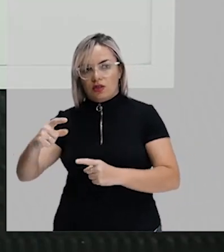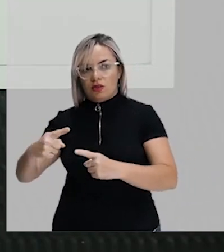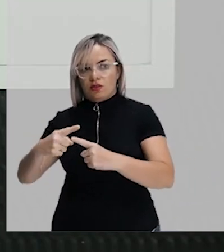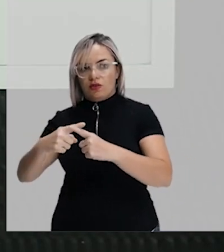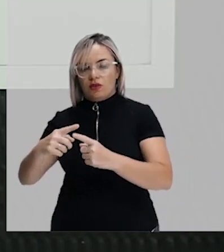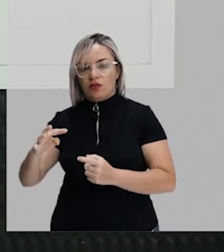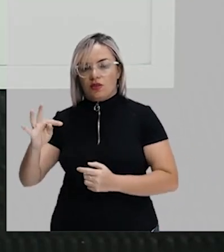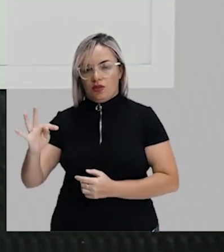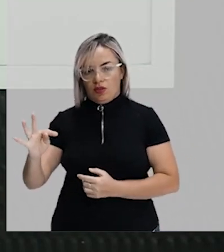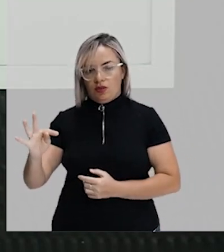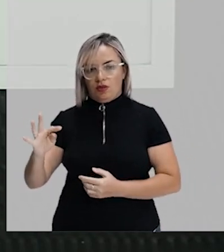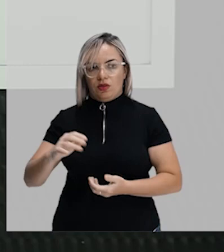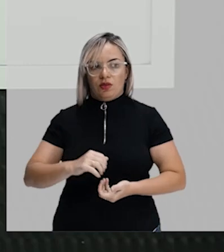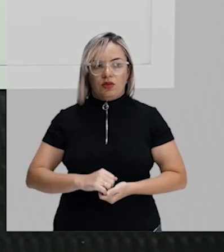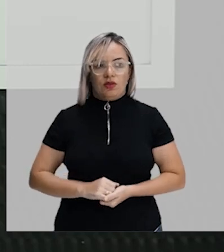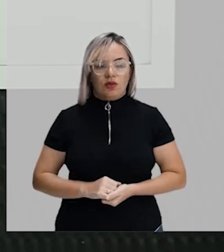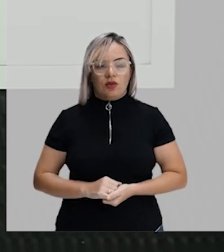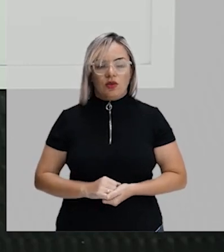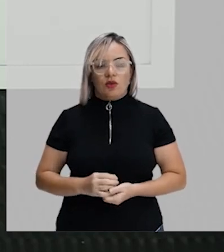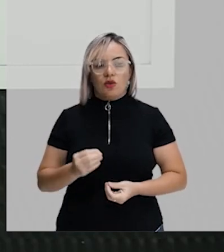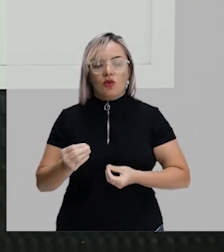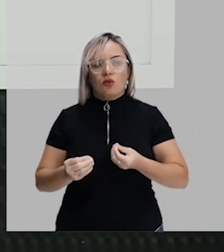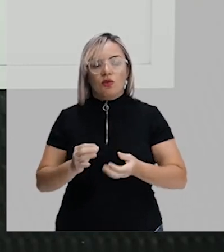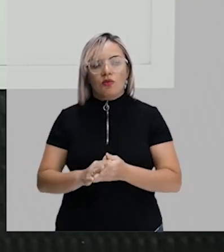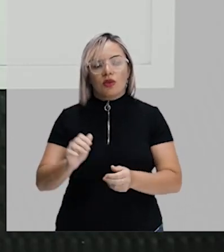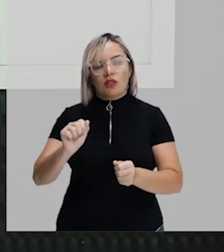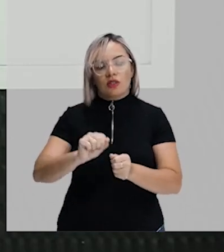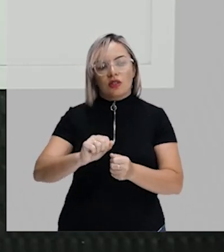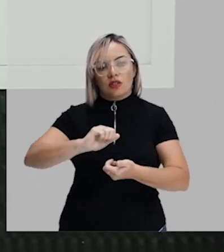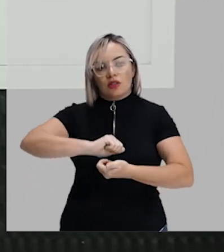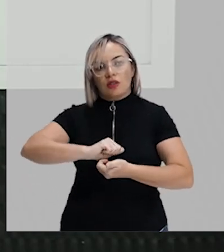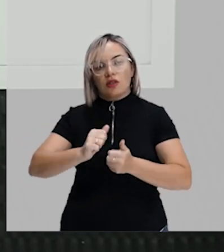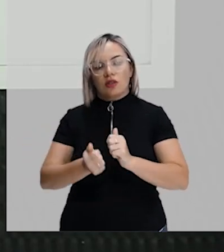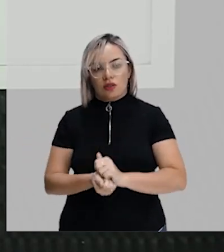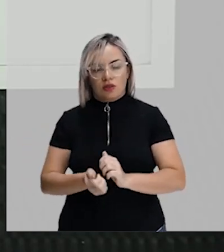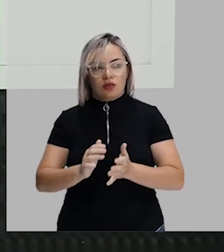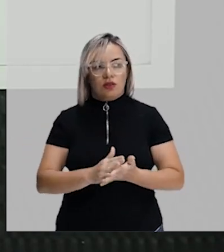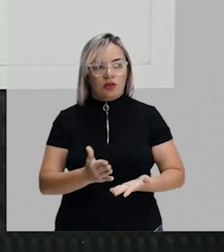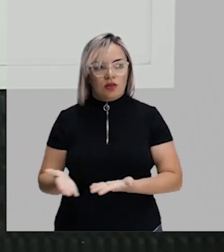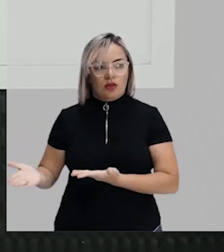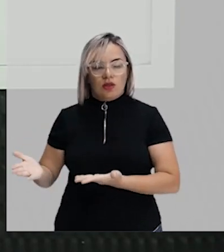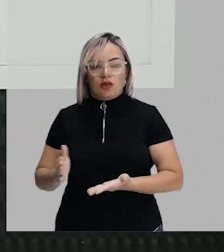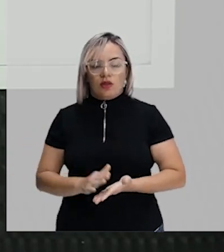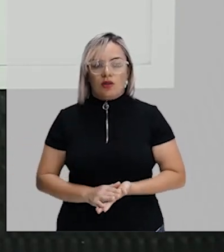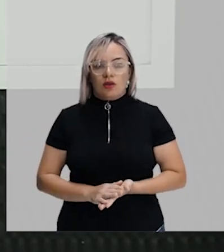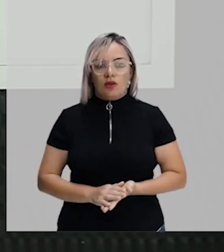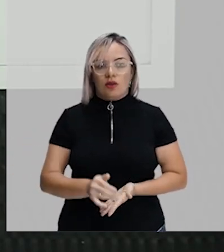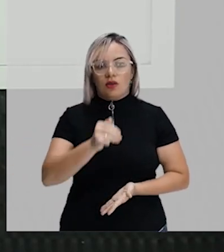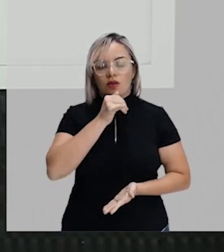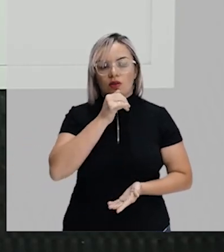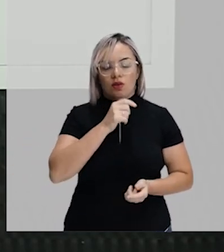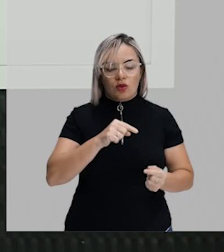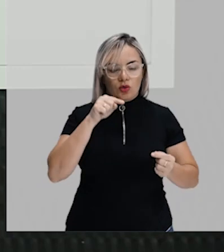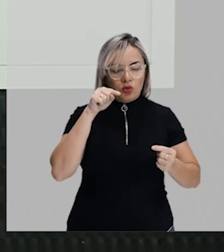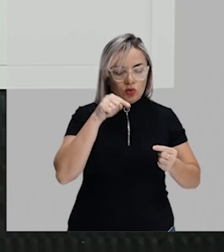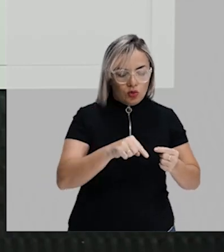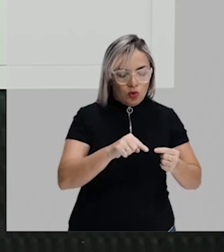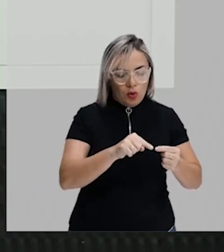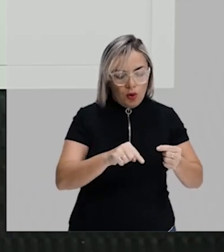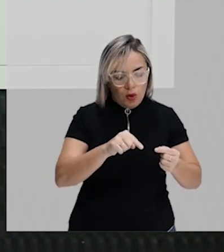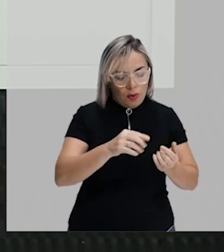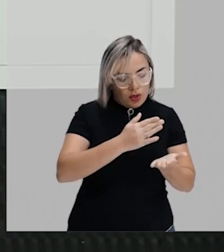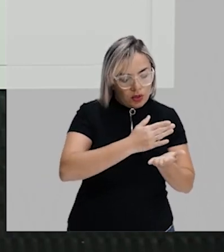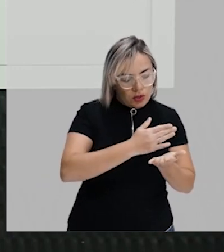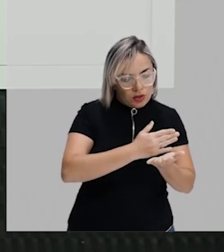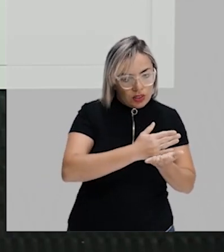Ok? Se eu pegar do ponto em que ele saiu até a altura máxima,